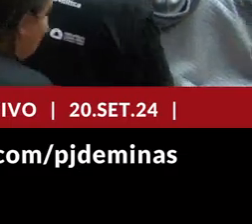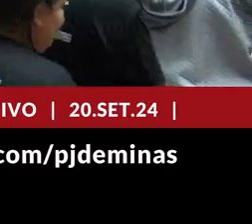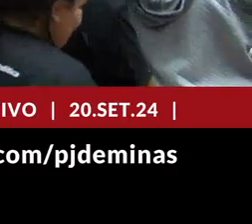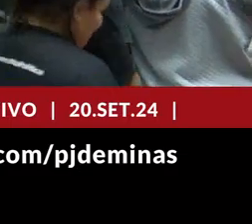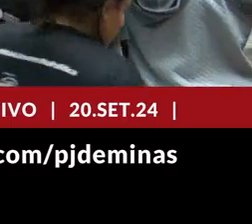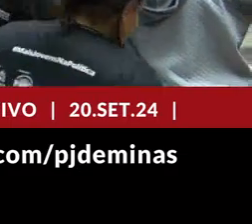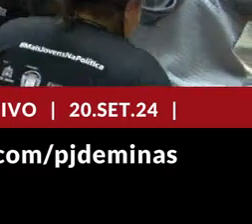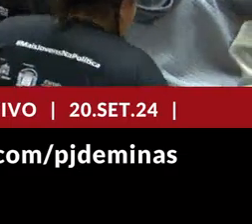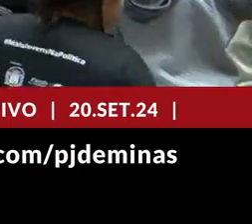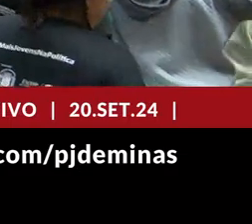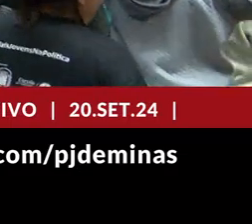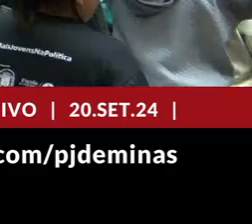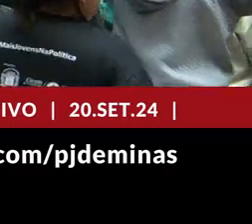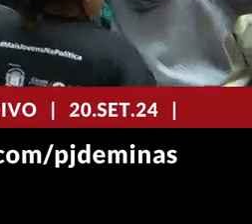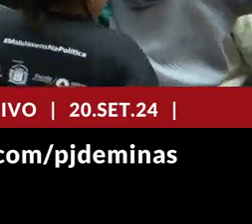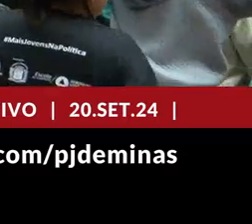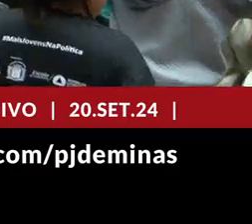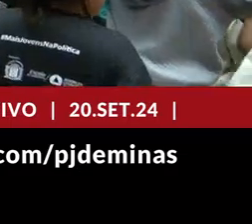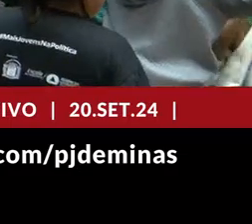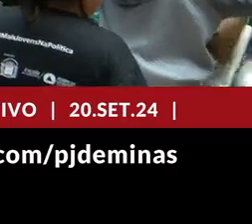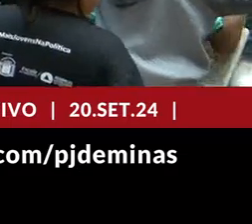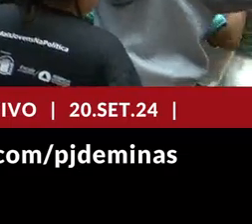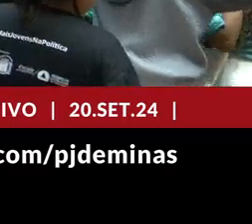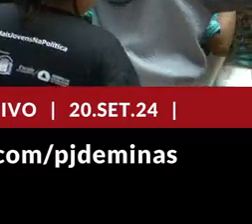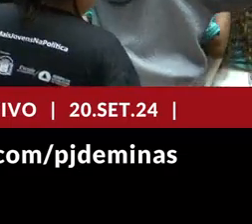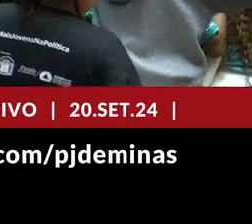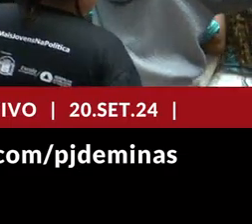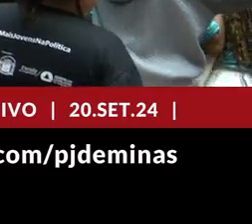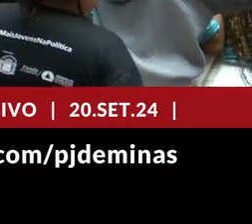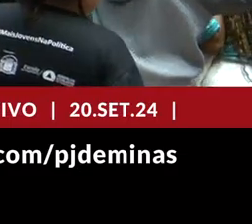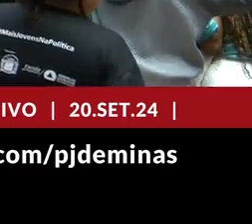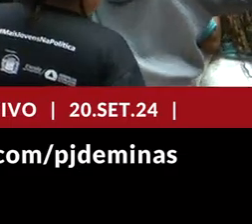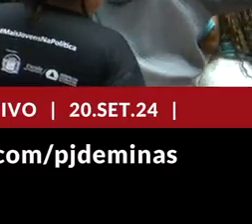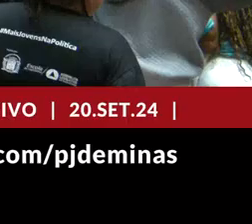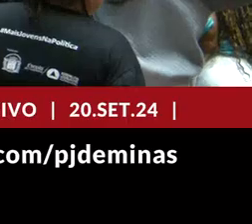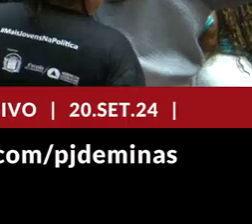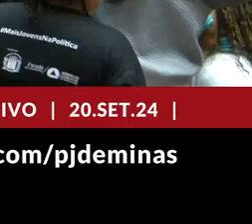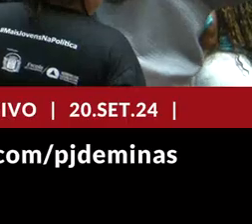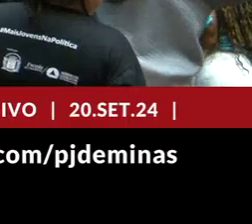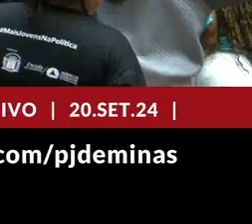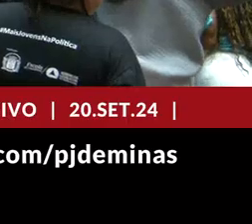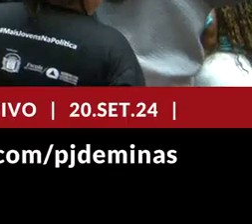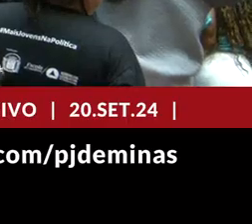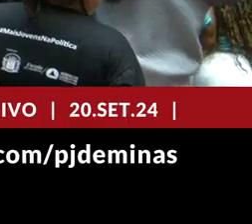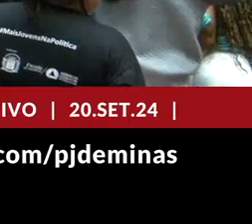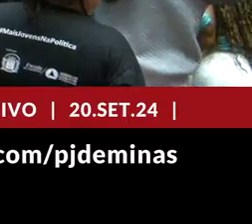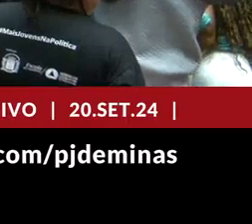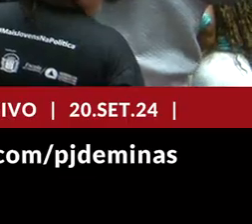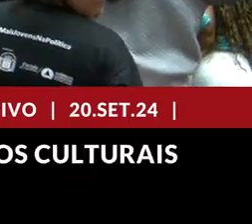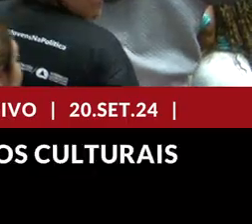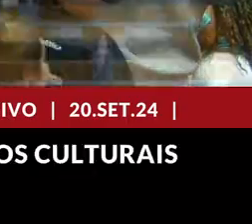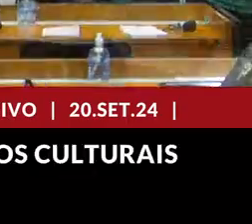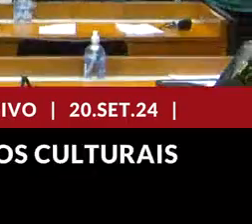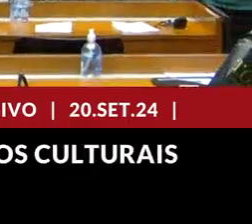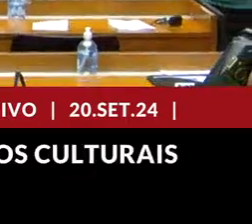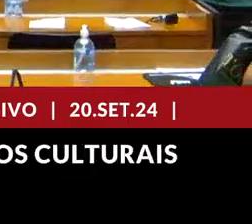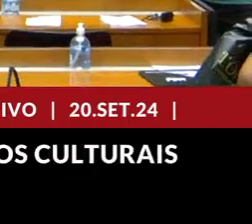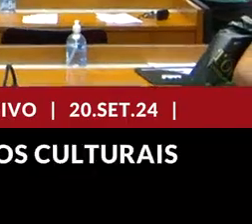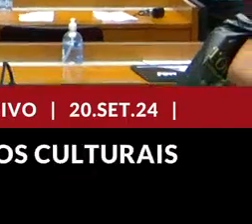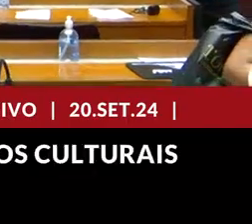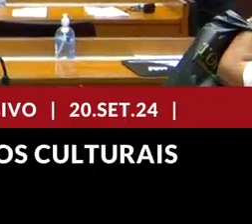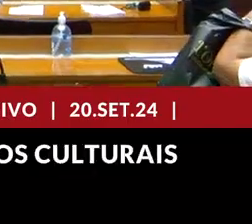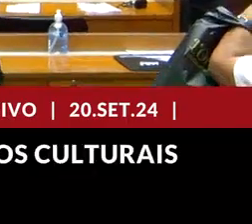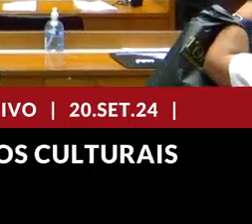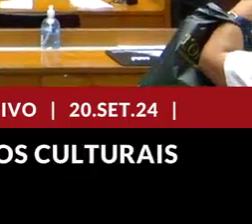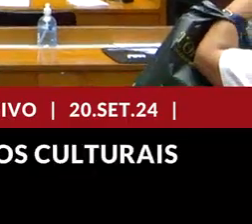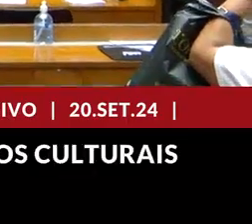automaticamente inscritas para o ano que vem os O tema foi escolhido Juventude e direitos culturais esse tema foi